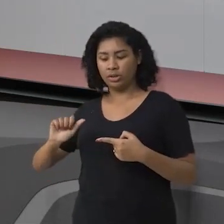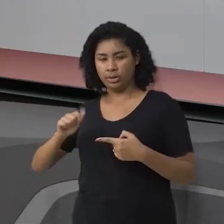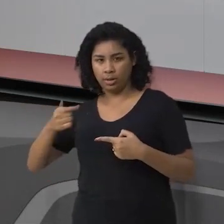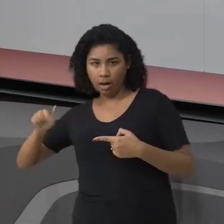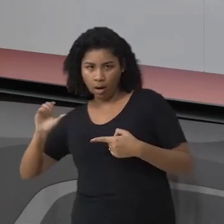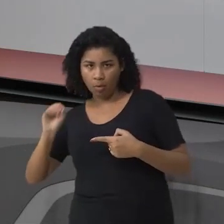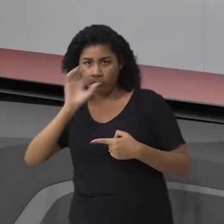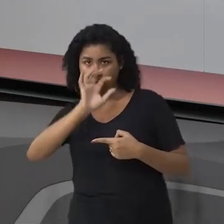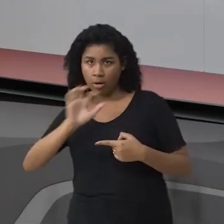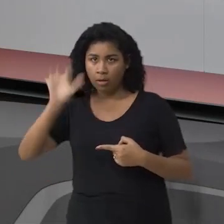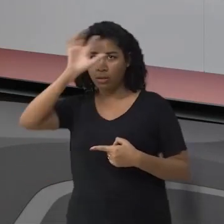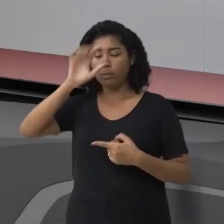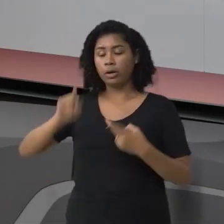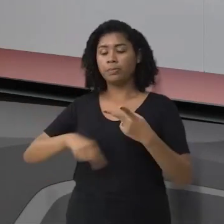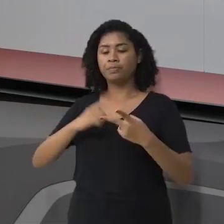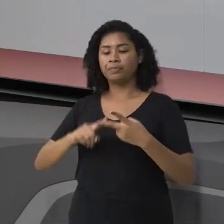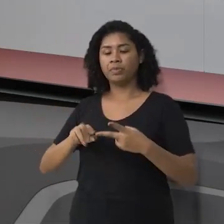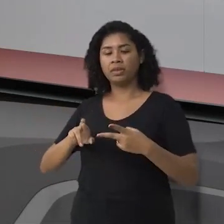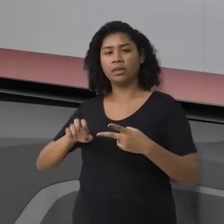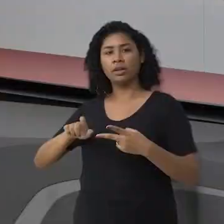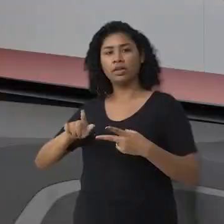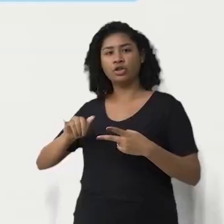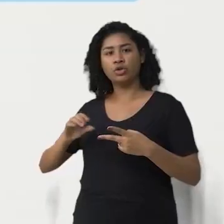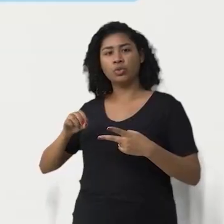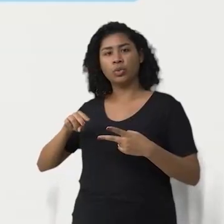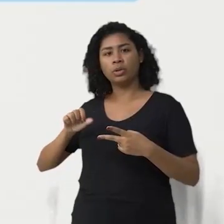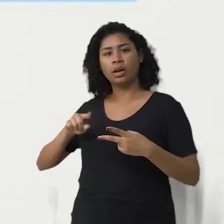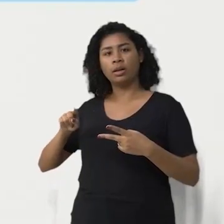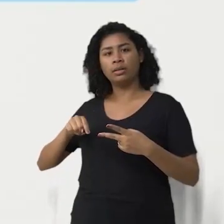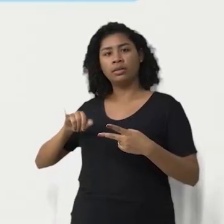Então, vamos lá relembrar o que nós estudamos. Olha só, gente,